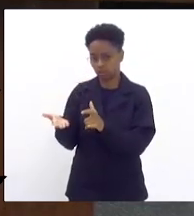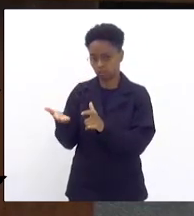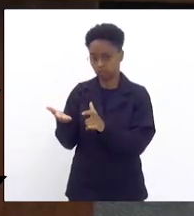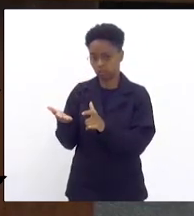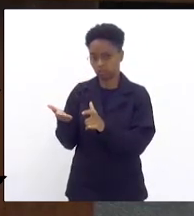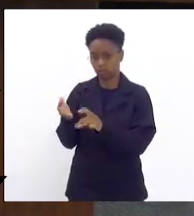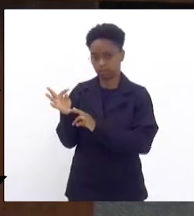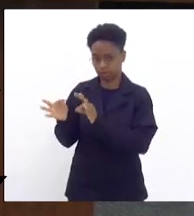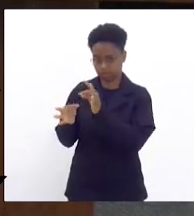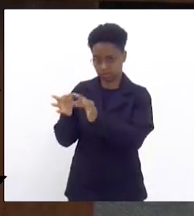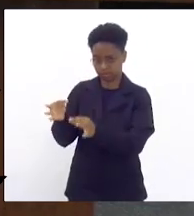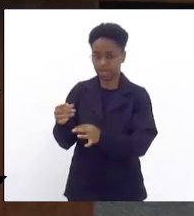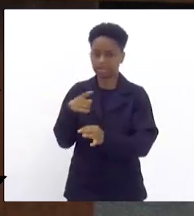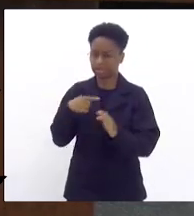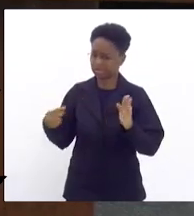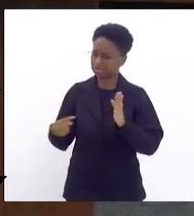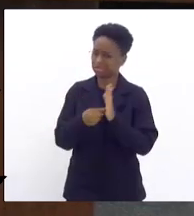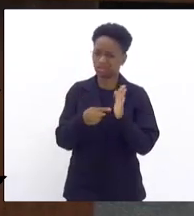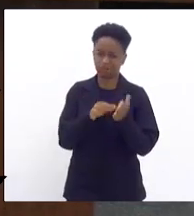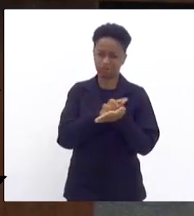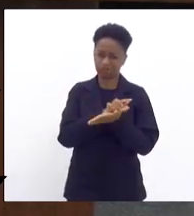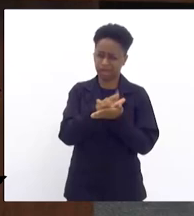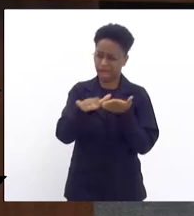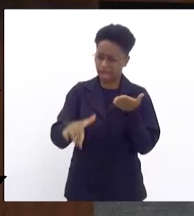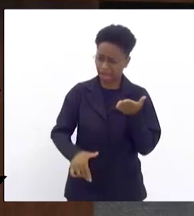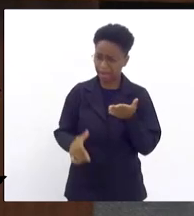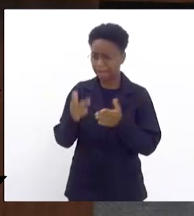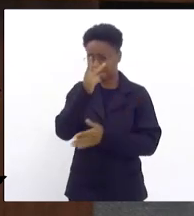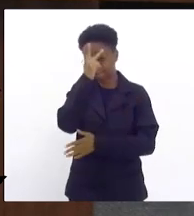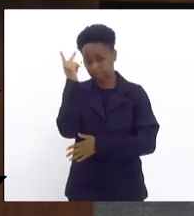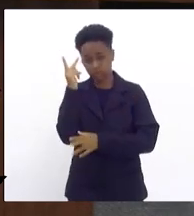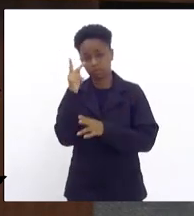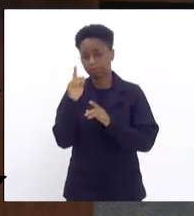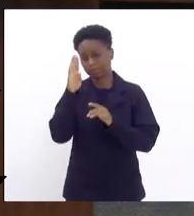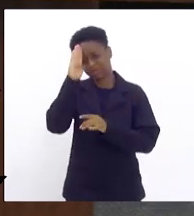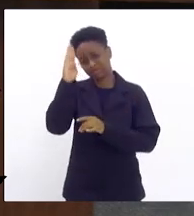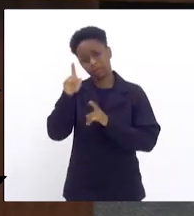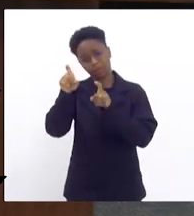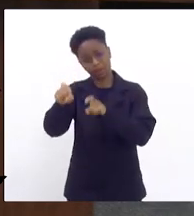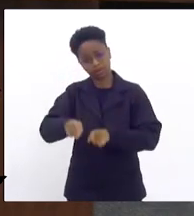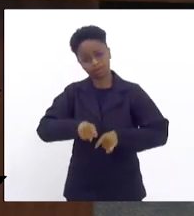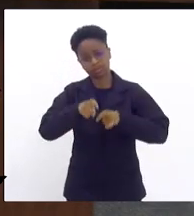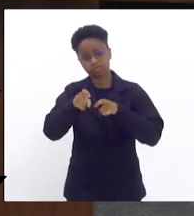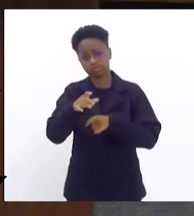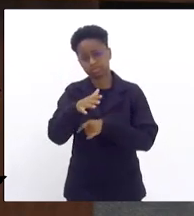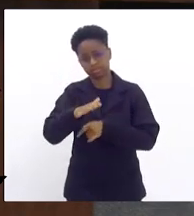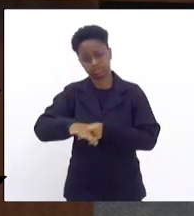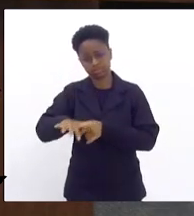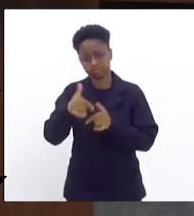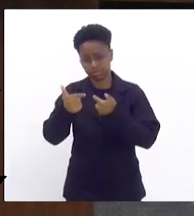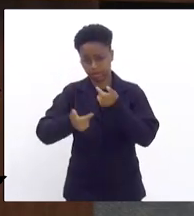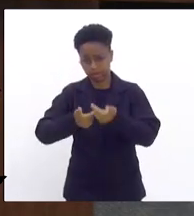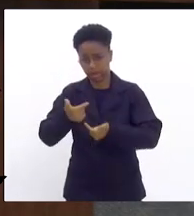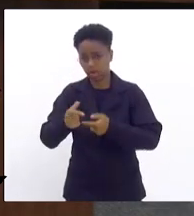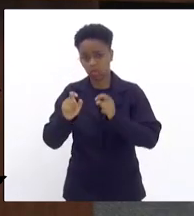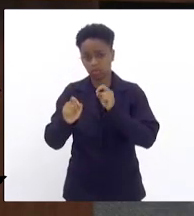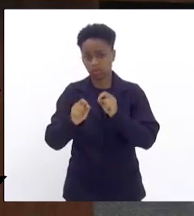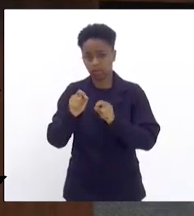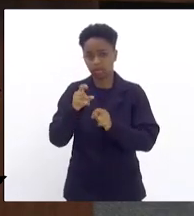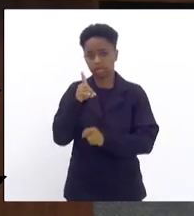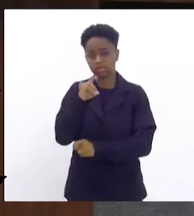Tem surgido muitas denúncias dos moradores lá, sobretudo sobre os agricultores, né, familiares, que o dique já se